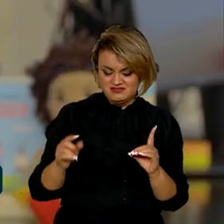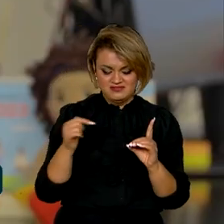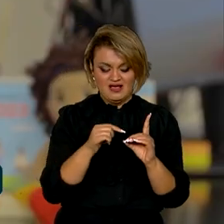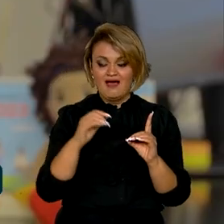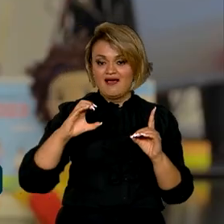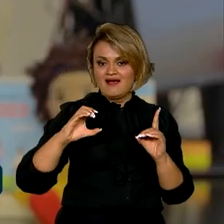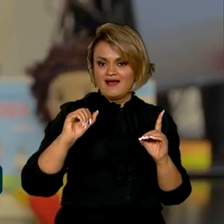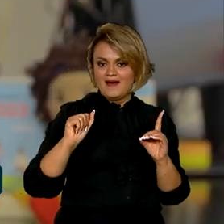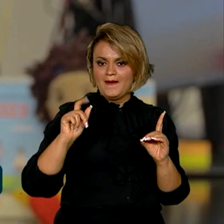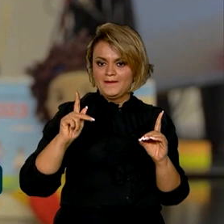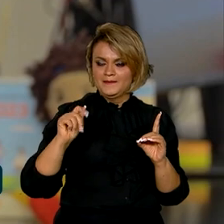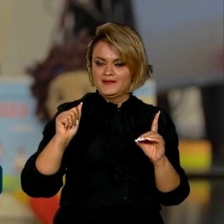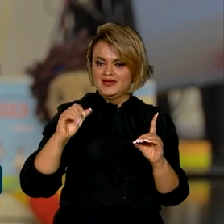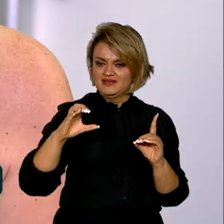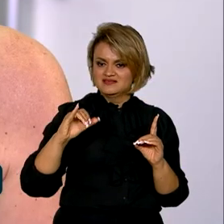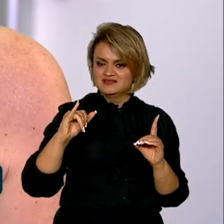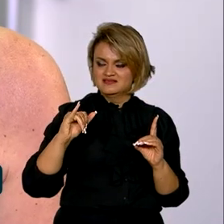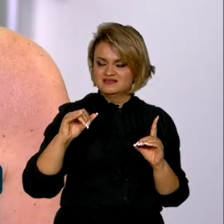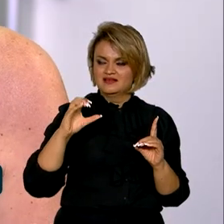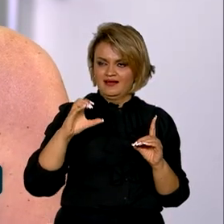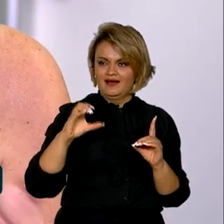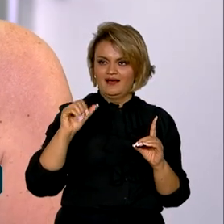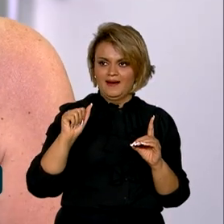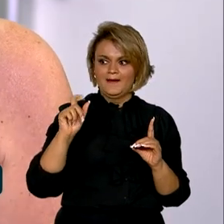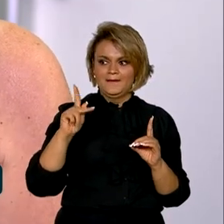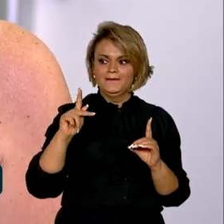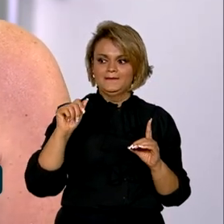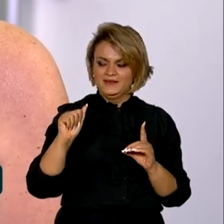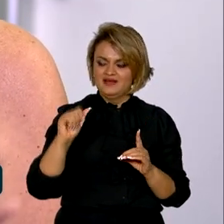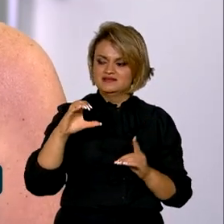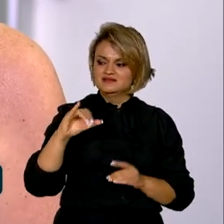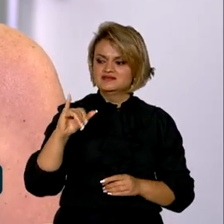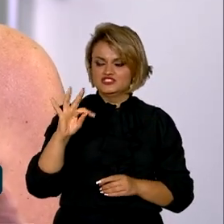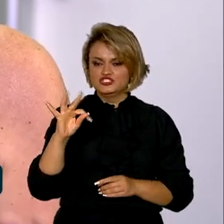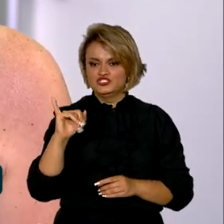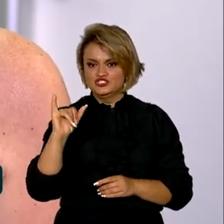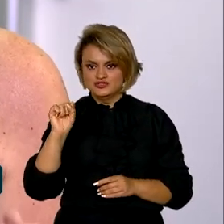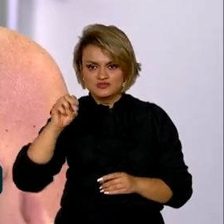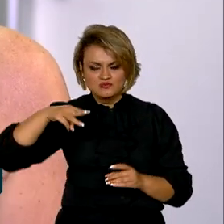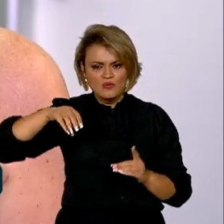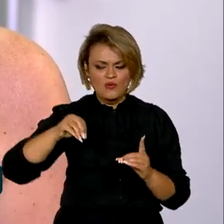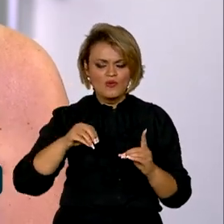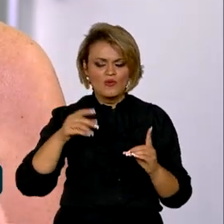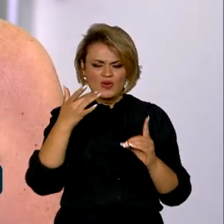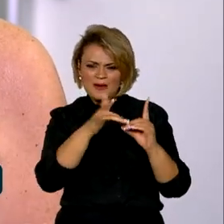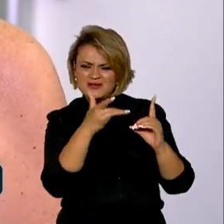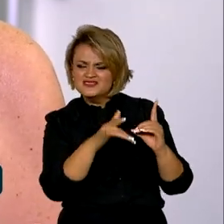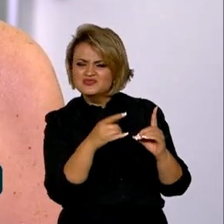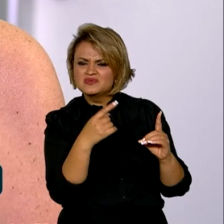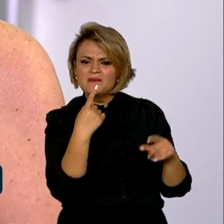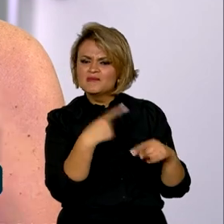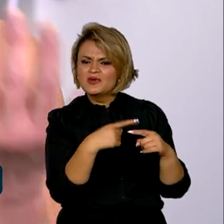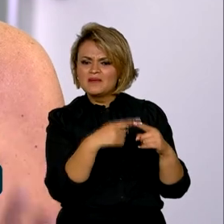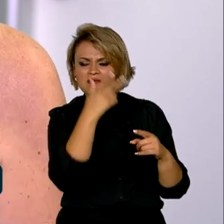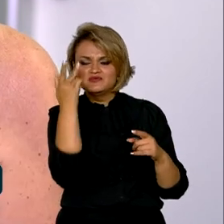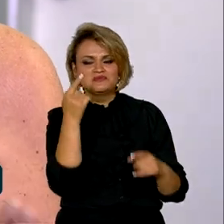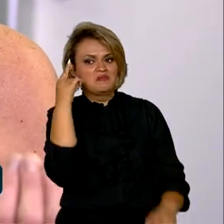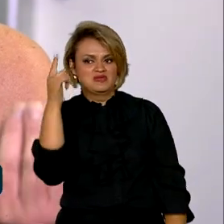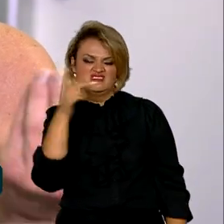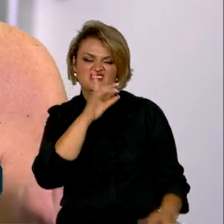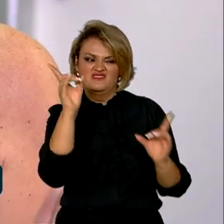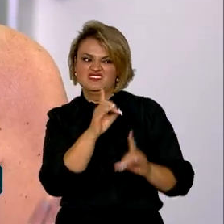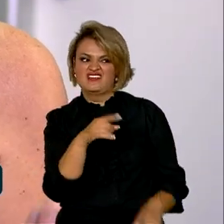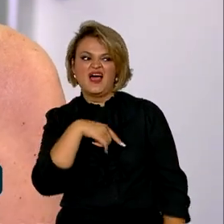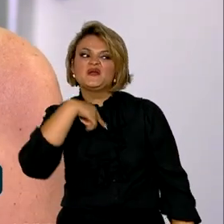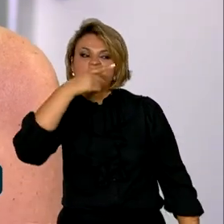nossas capacidades são subestimadas muitas das vezes. E queremos popularizar esse termo, assim como foi importante a